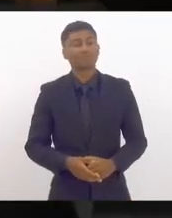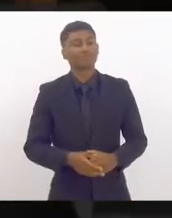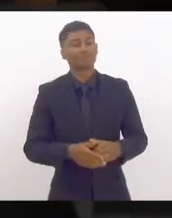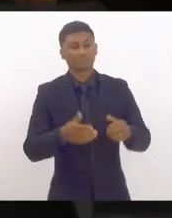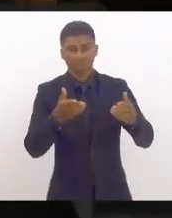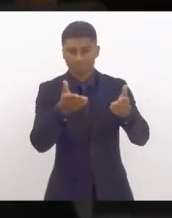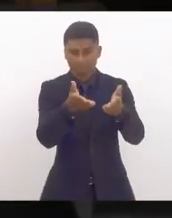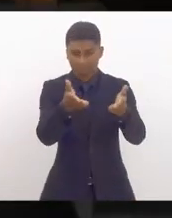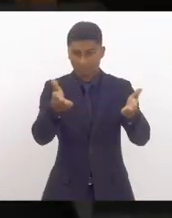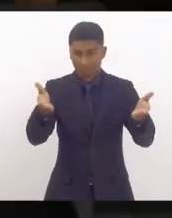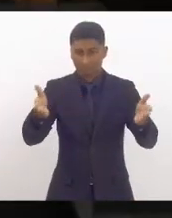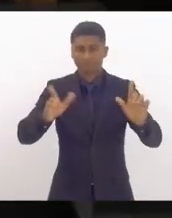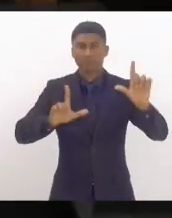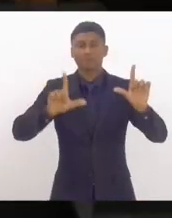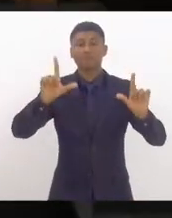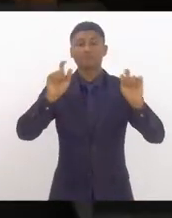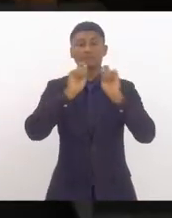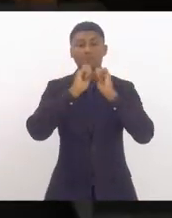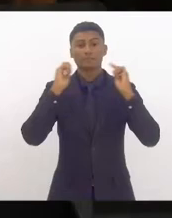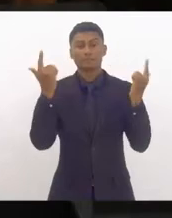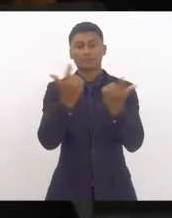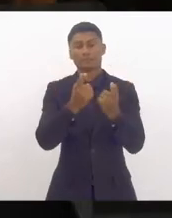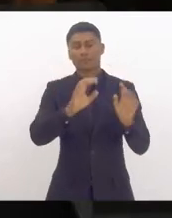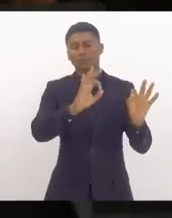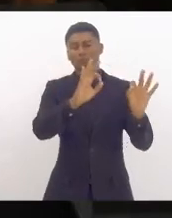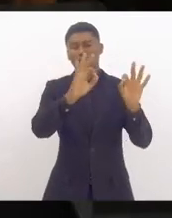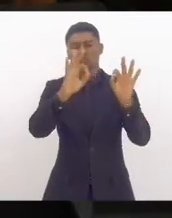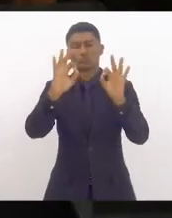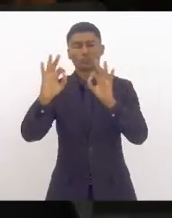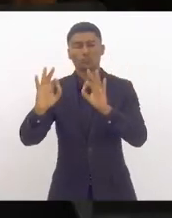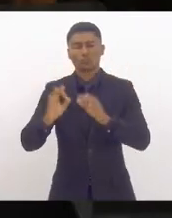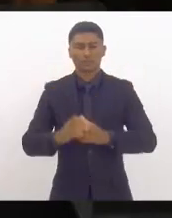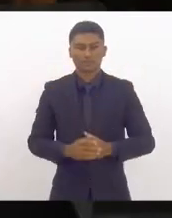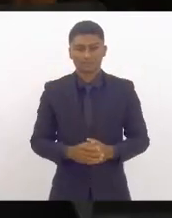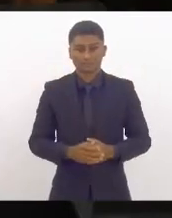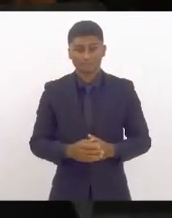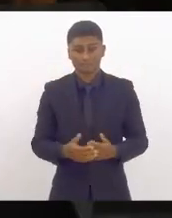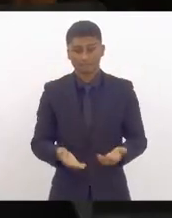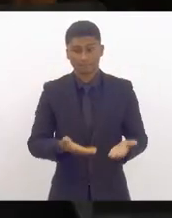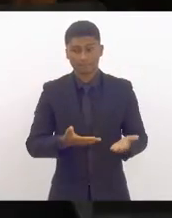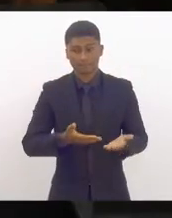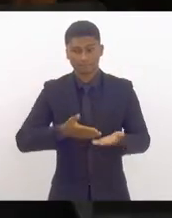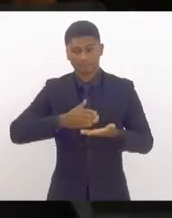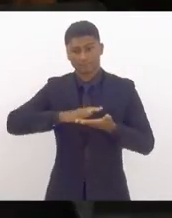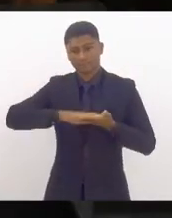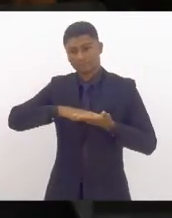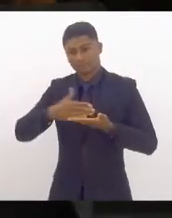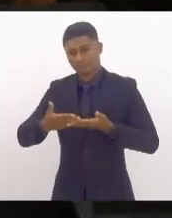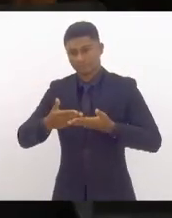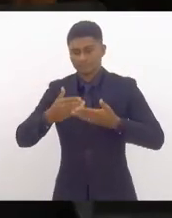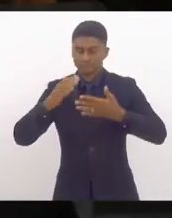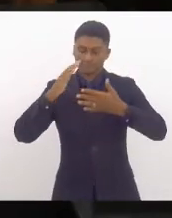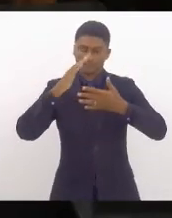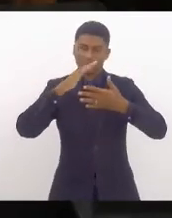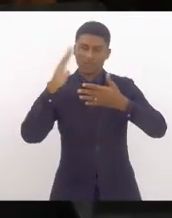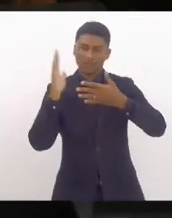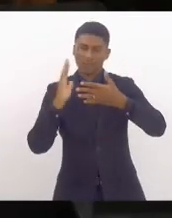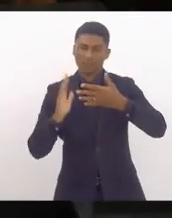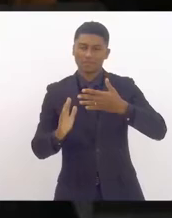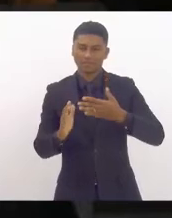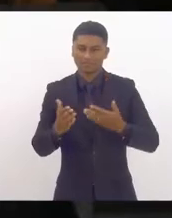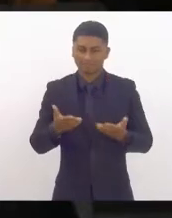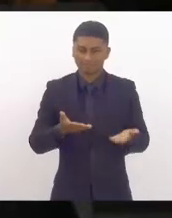telespectadores da TV alerj shiori intérprete da linguagem de